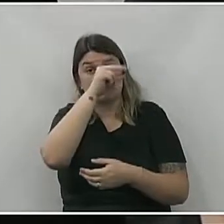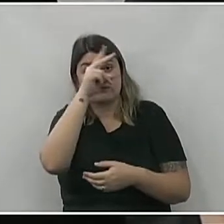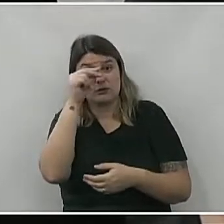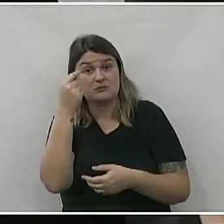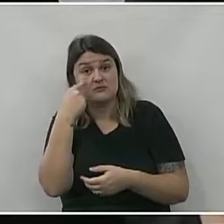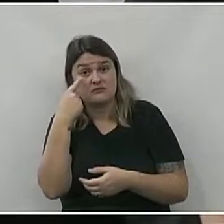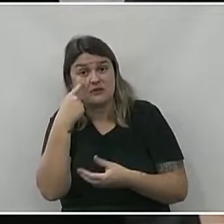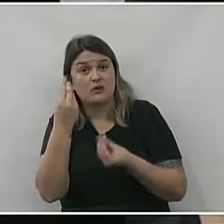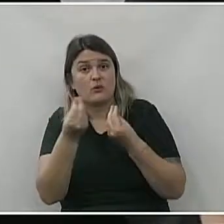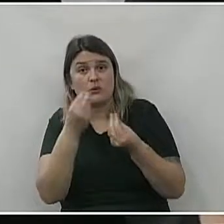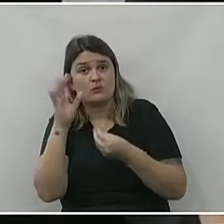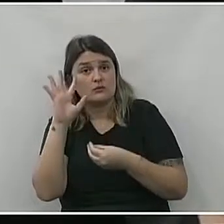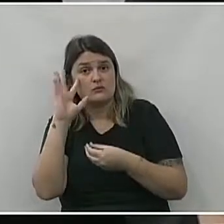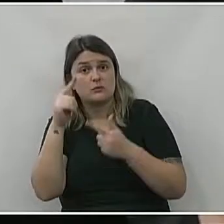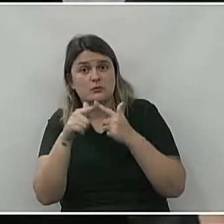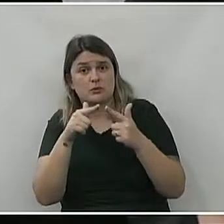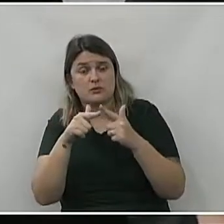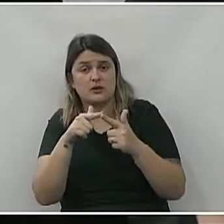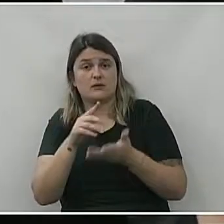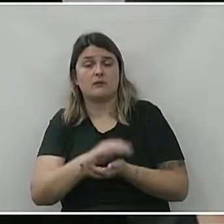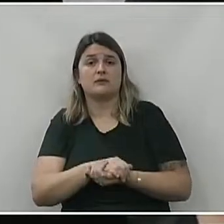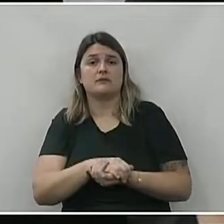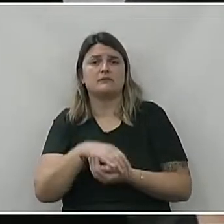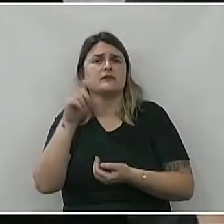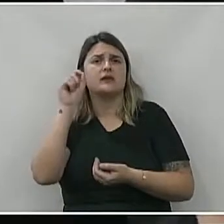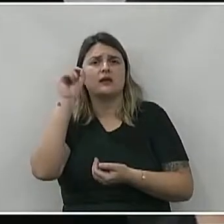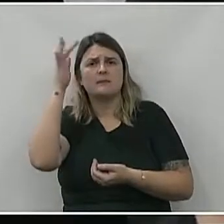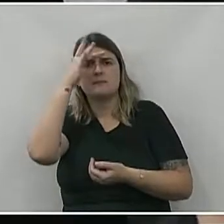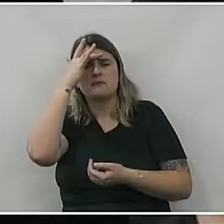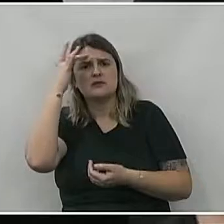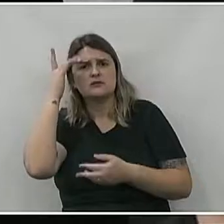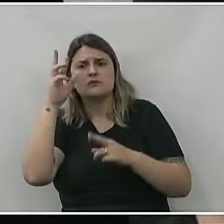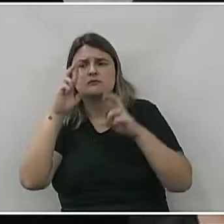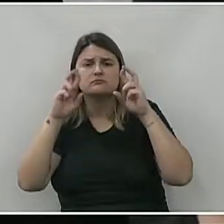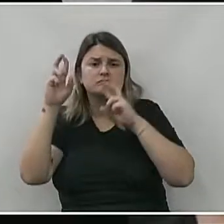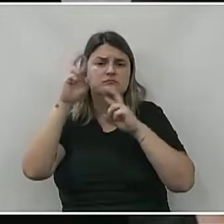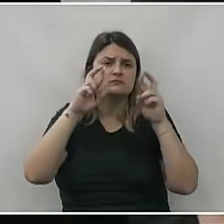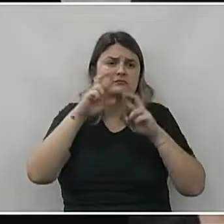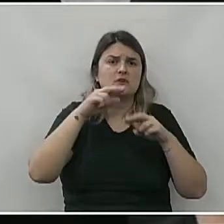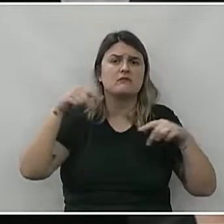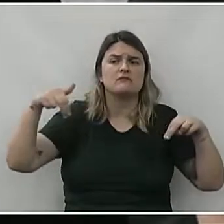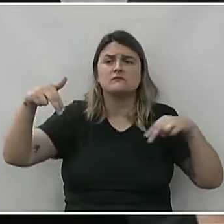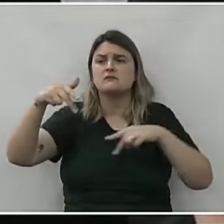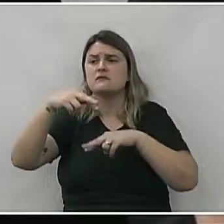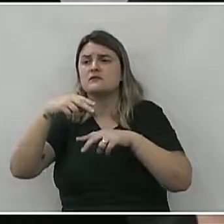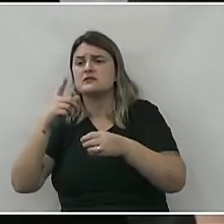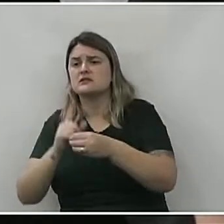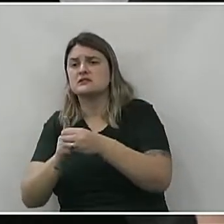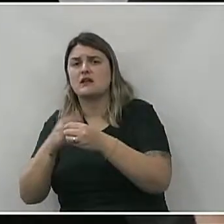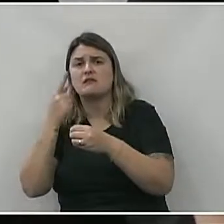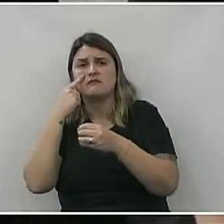aí, ter um pessoal aí competente andando pela cidade e vendo esses